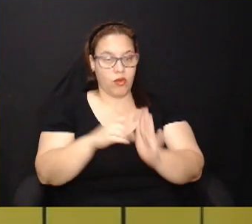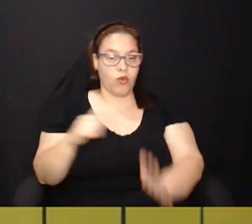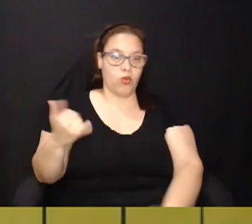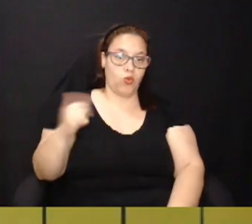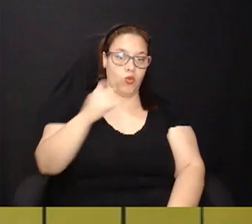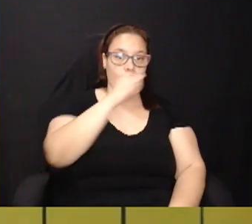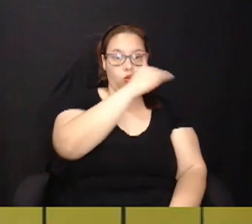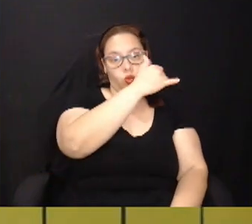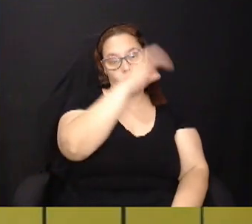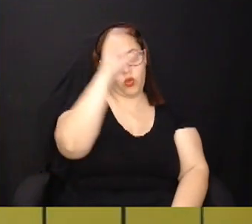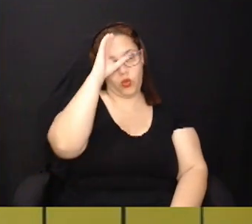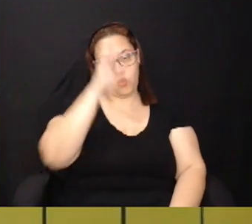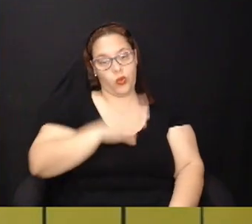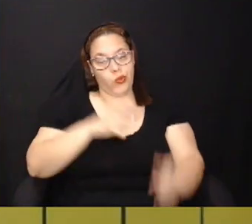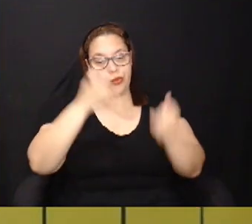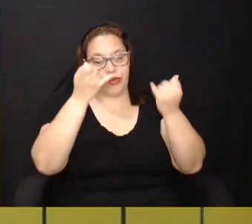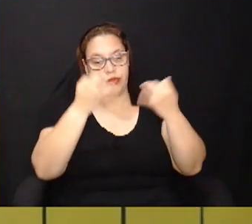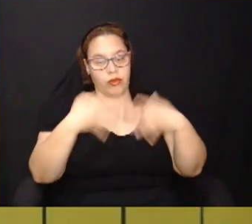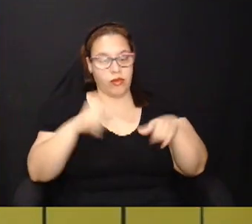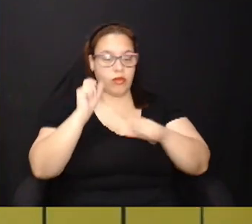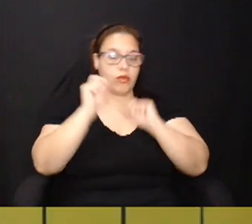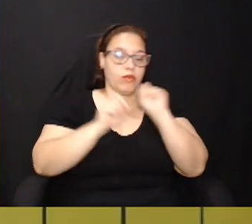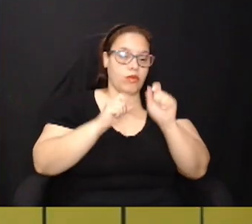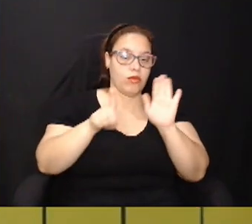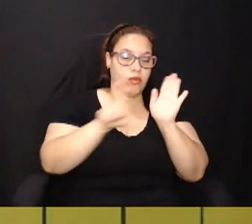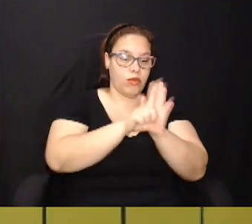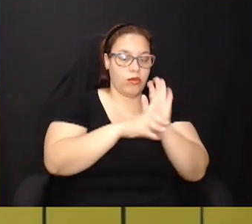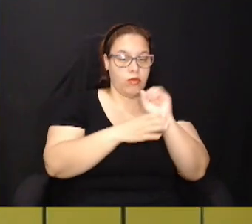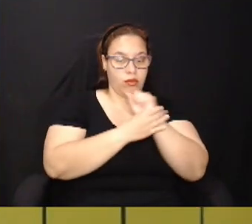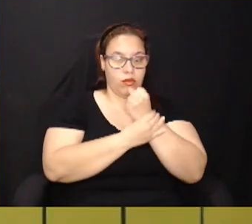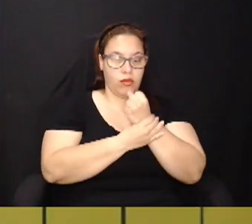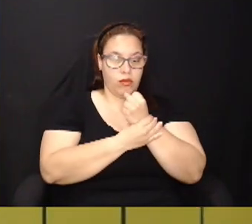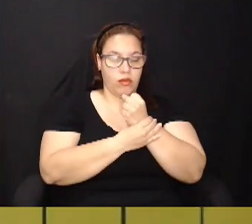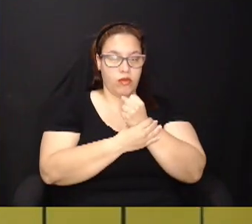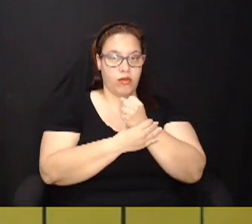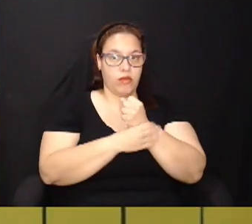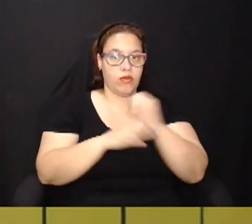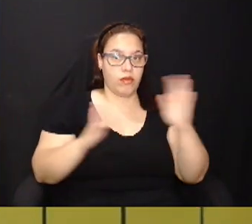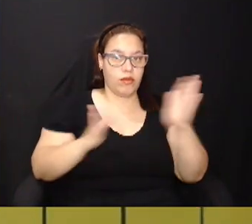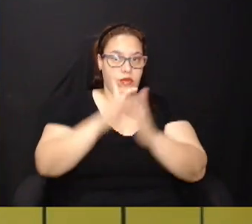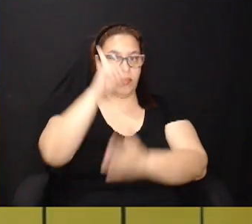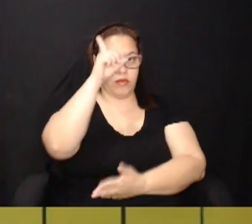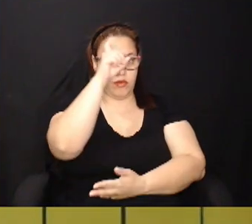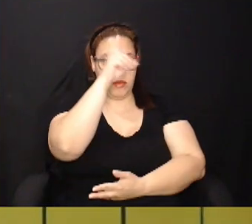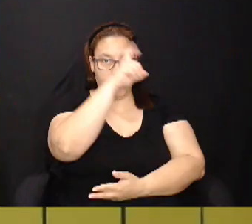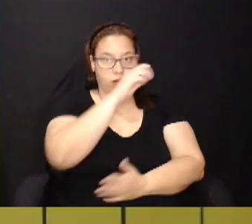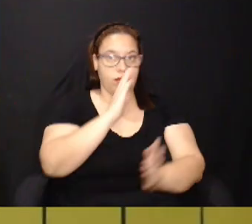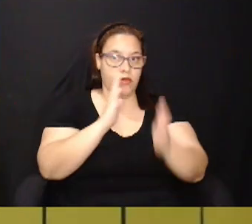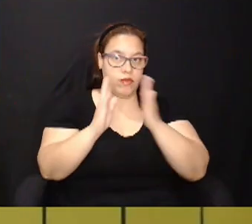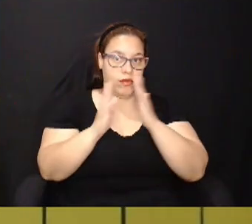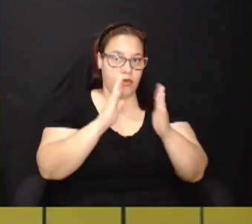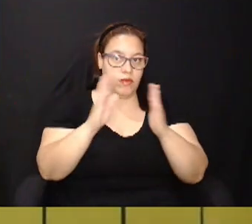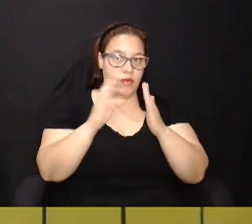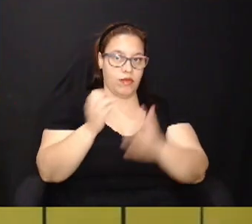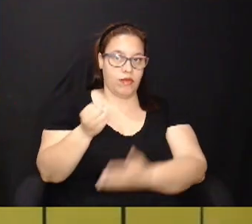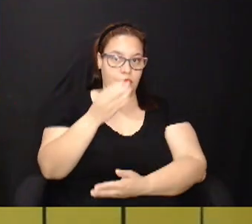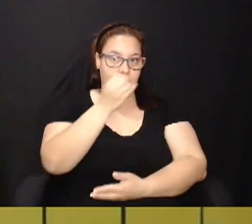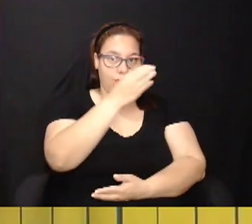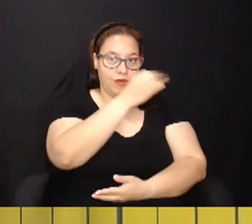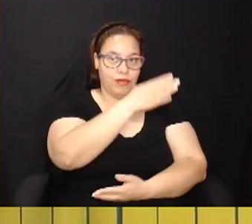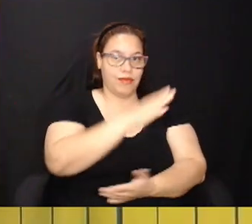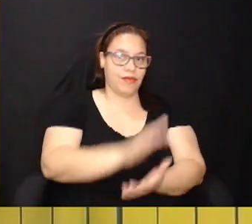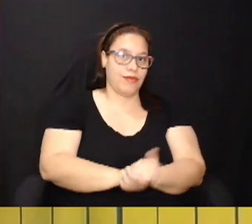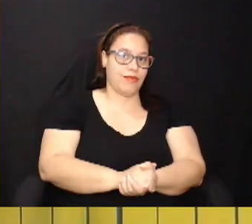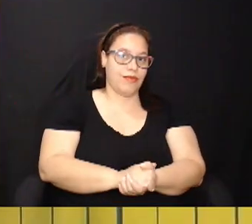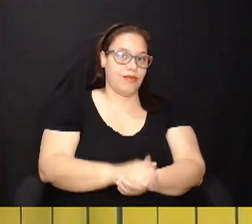para explicar o que a lei garante a quem enfrenta dificuldades durante uma viagem. Doutor